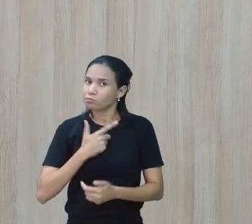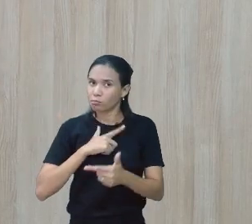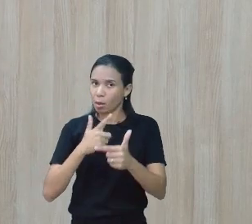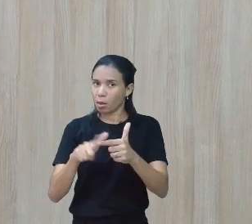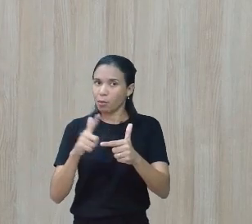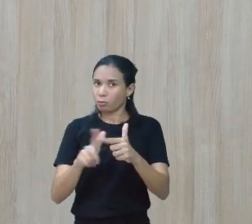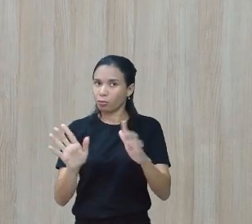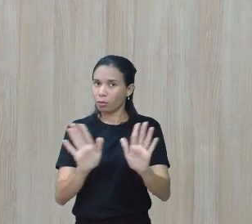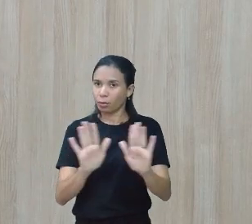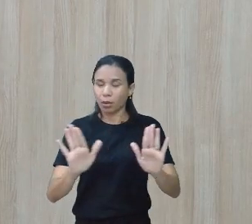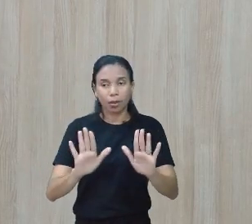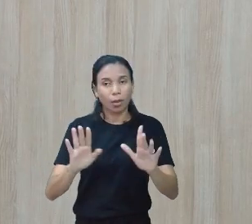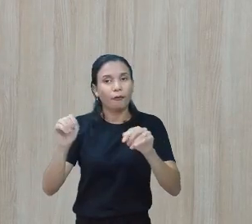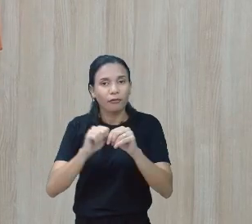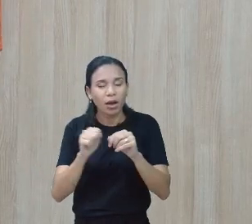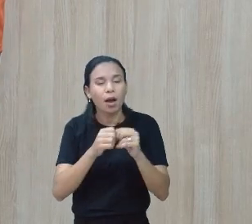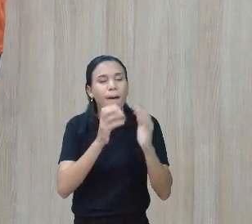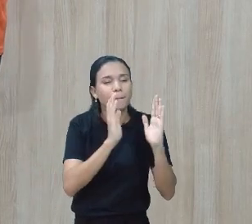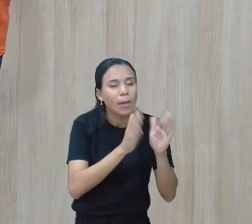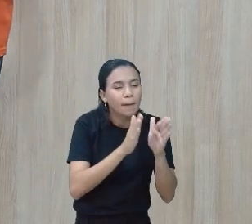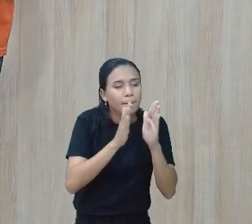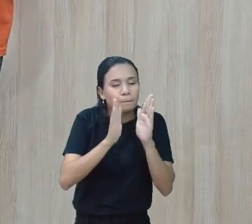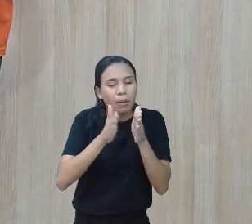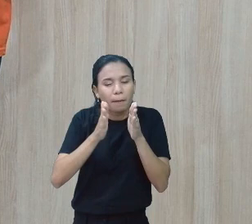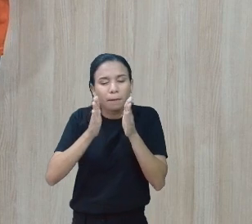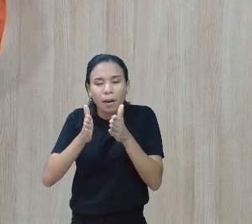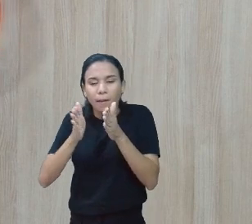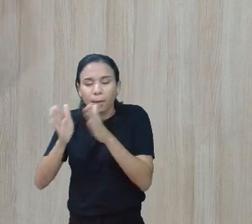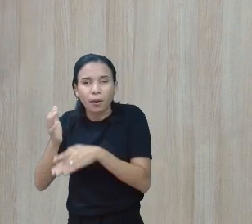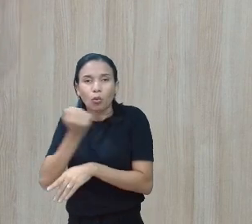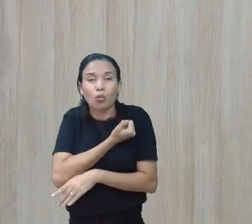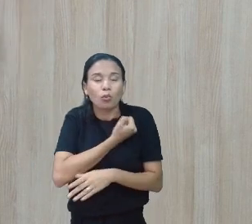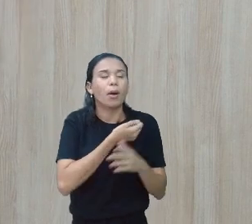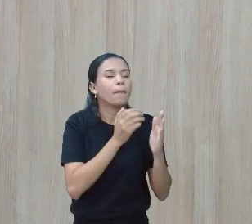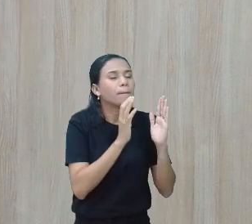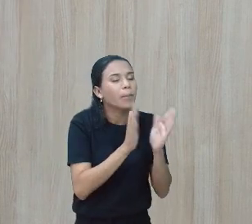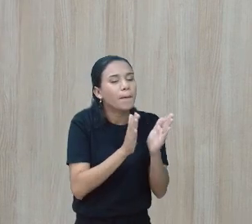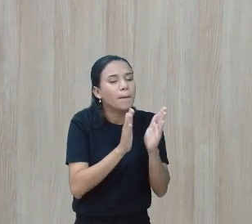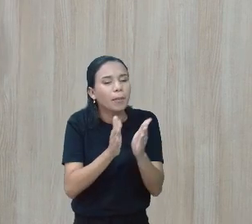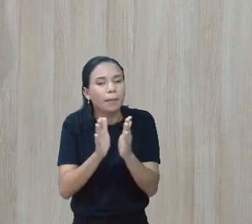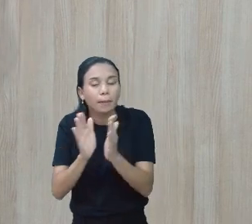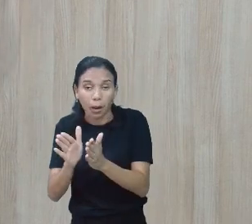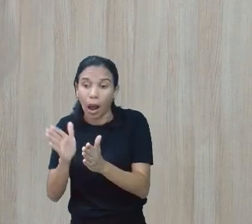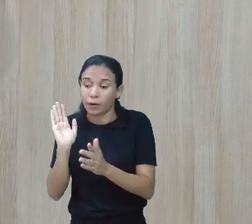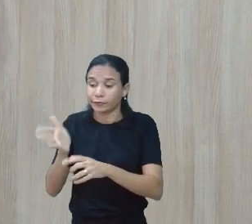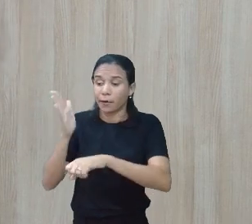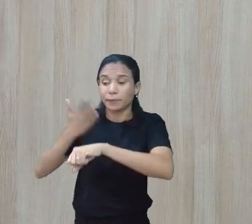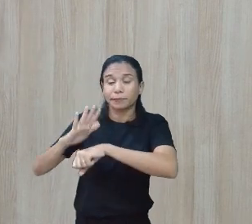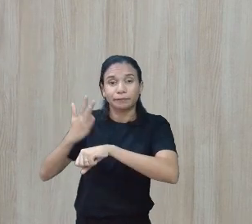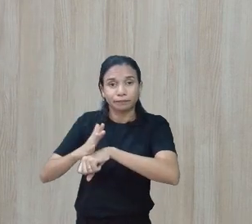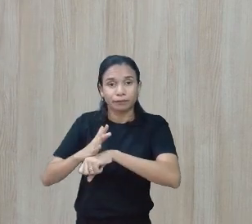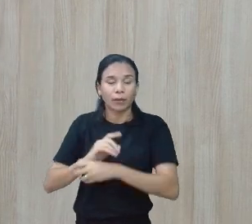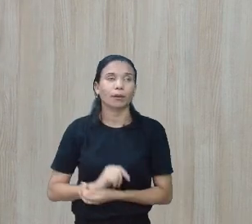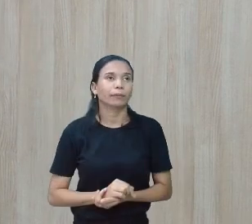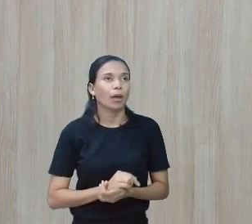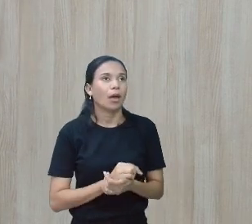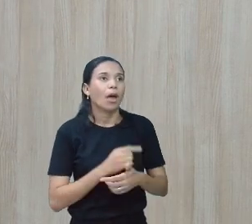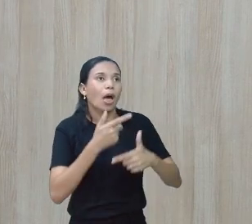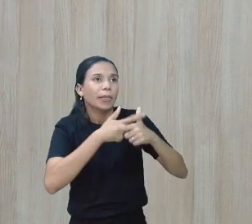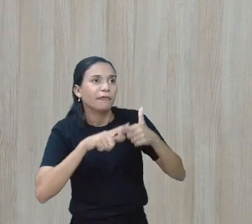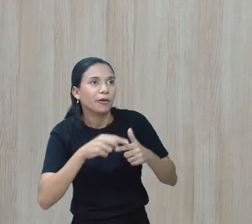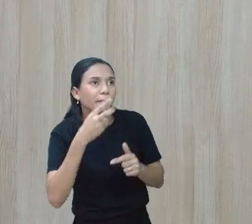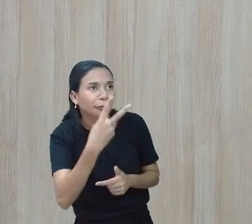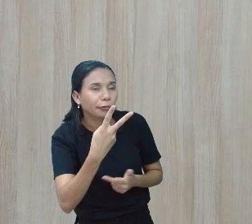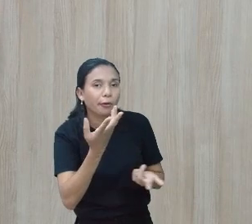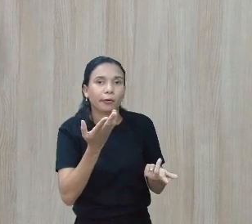problema. Vá fazendo passo a passo, vá fazendo com números pequenos, no que você já tem na prática. Divide por 2, tenta dividir